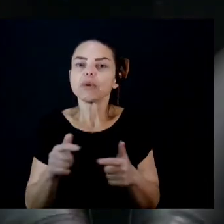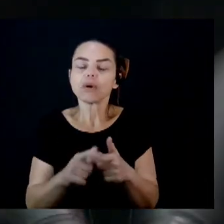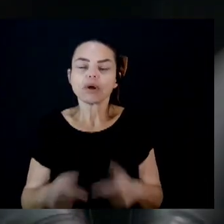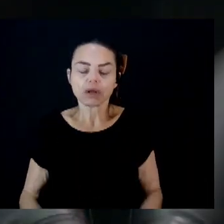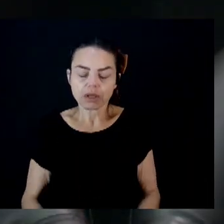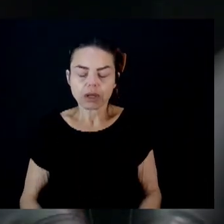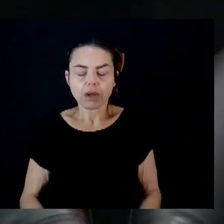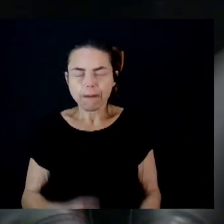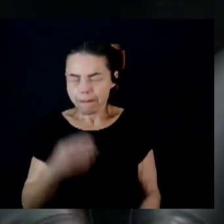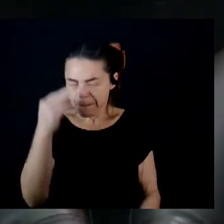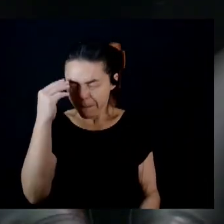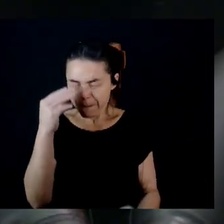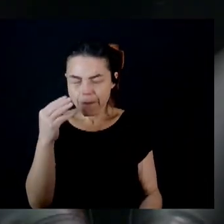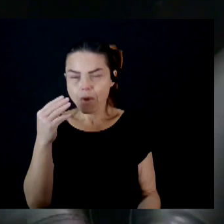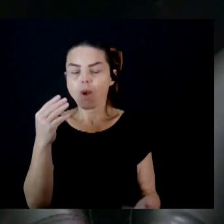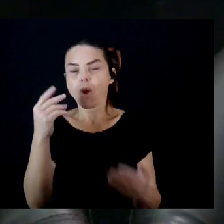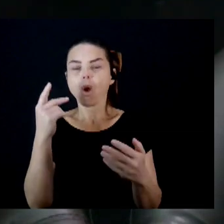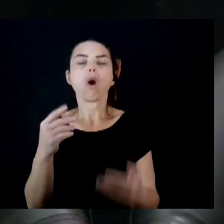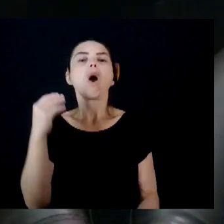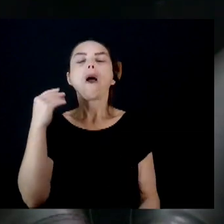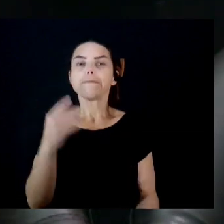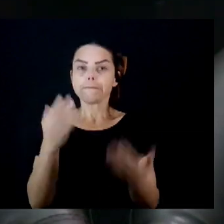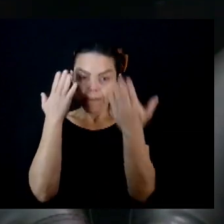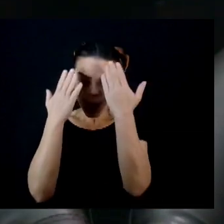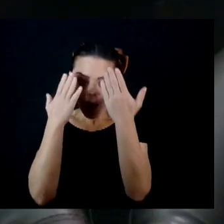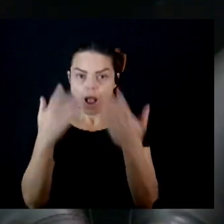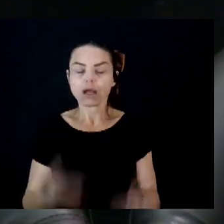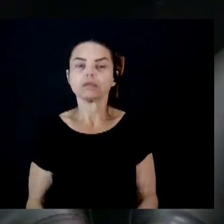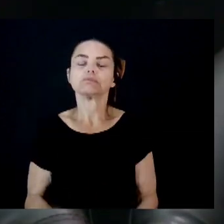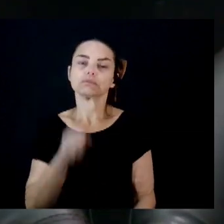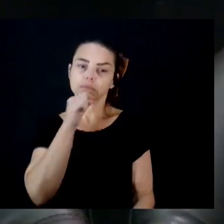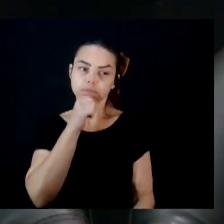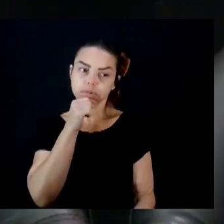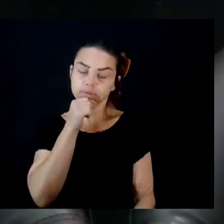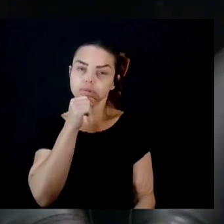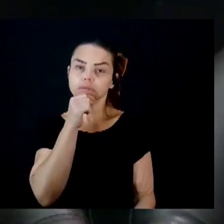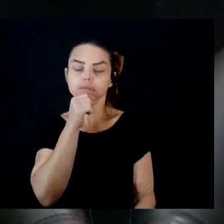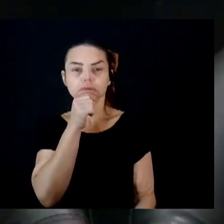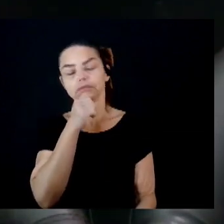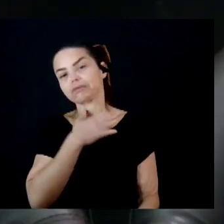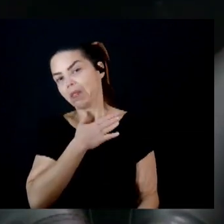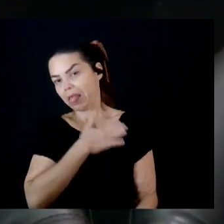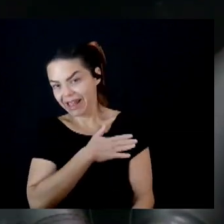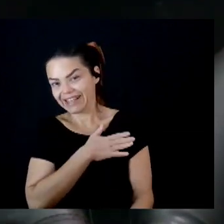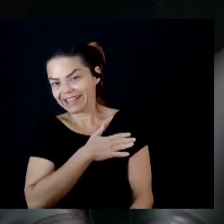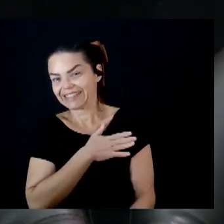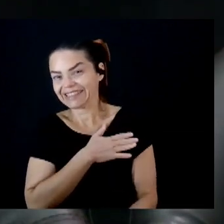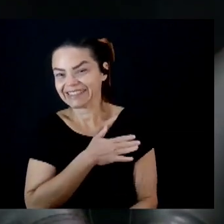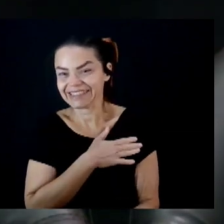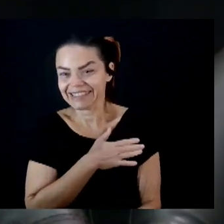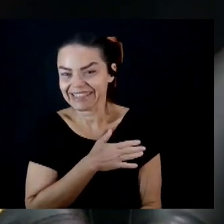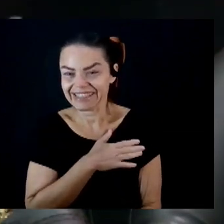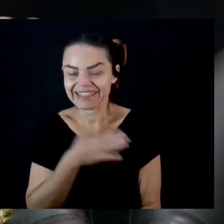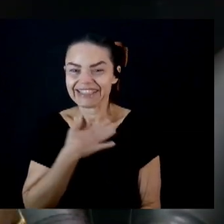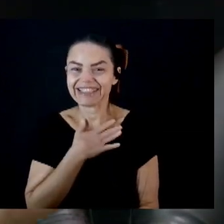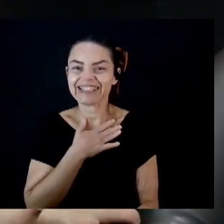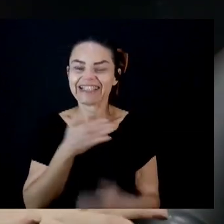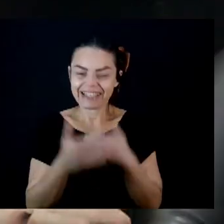entender o quanto esse processo de envelhecimento, eu não gosto de falar isso, eu gosto de esse processo